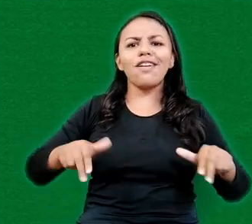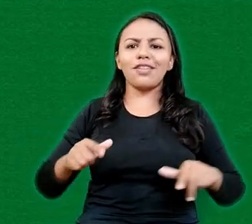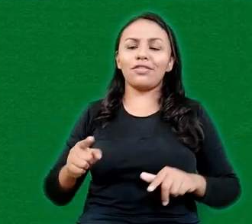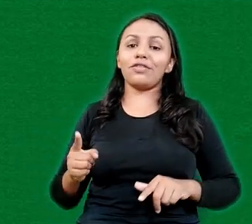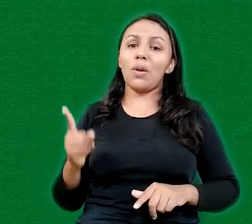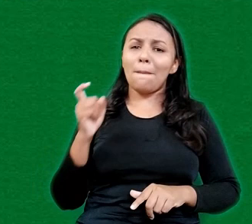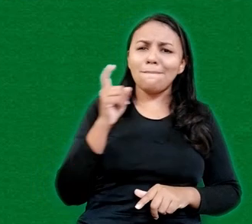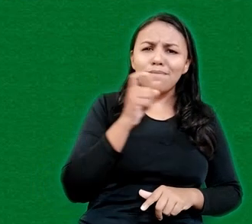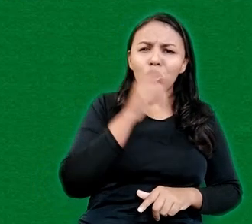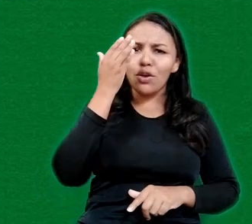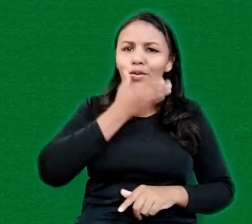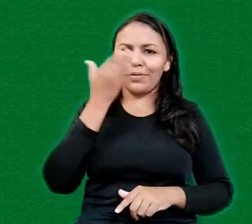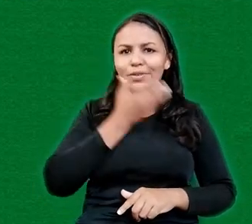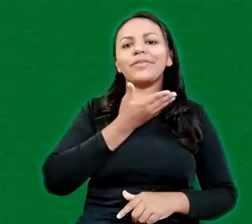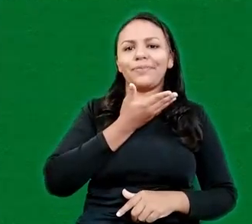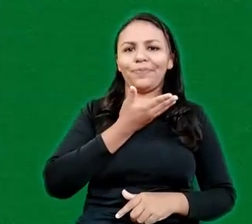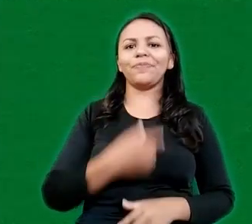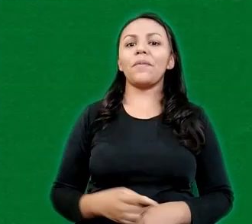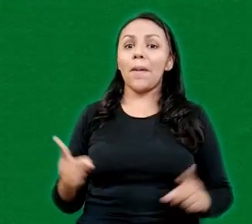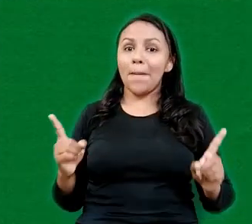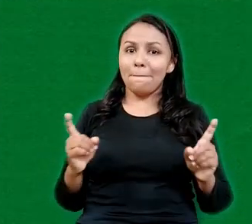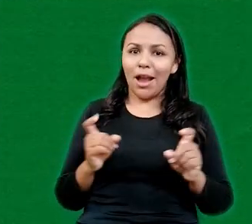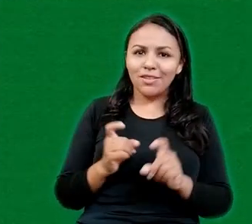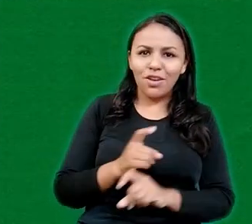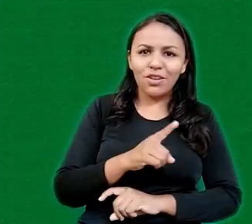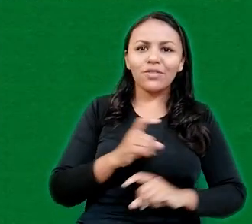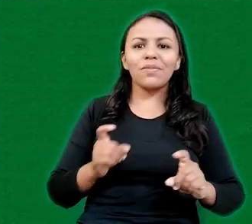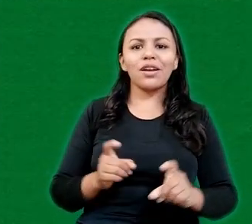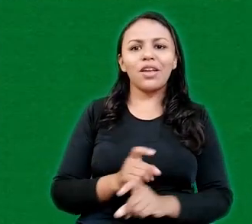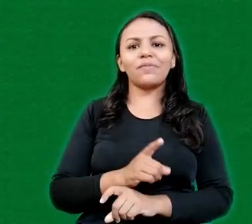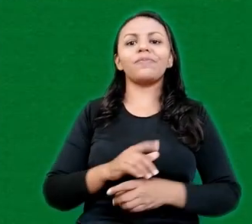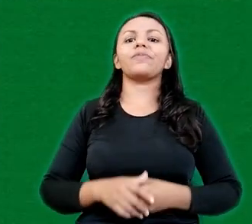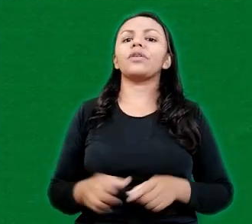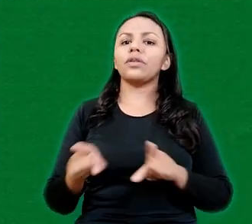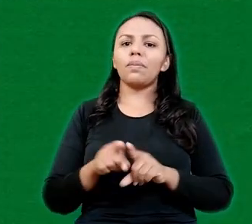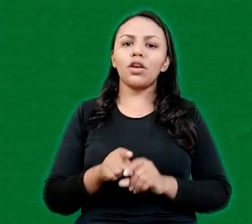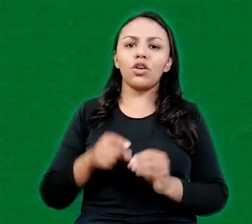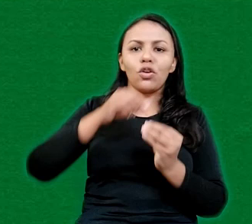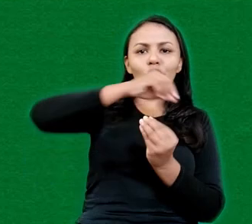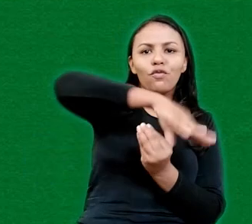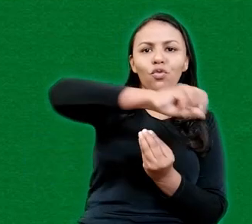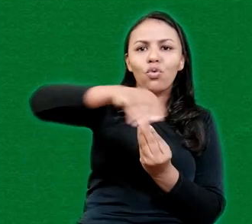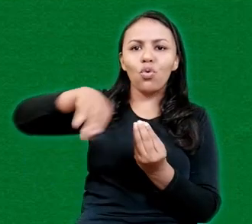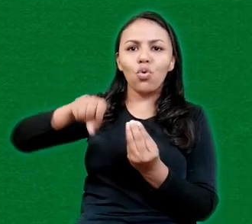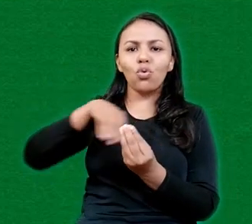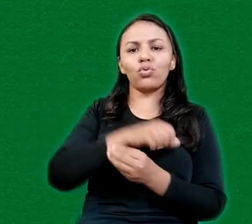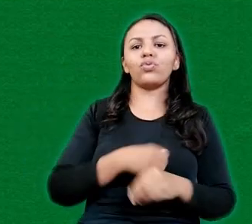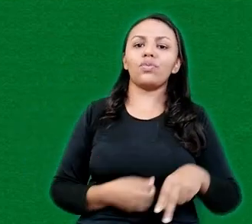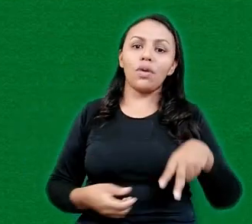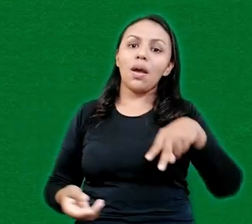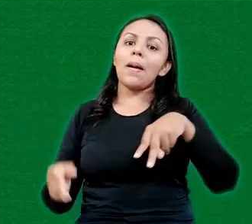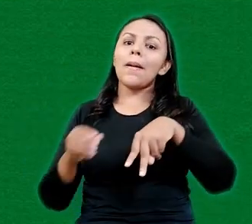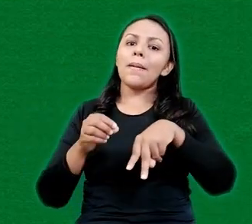micro-organismos, que nós chamamos aqui de bactérias. Nós temos também, fora as bactérias, fungos, parasitas, alguns